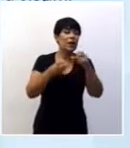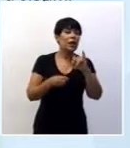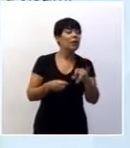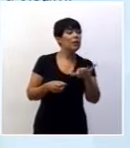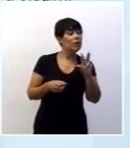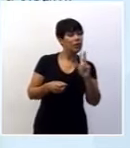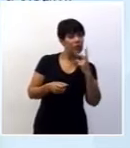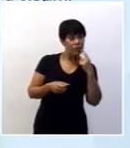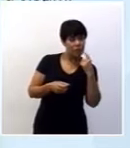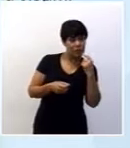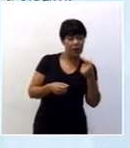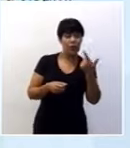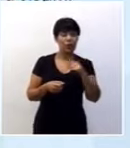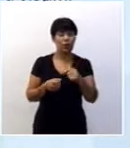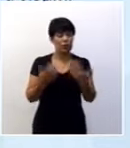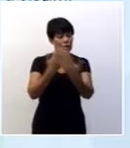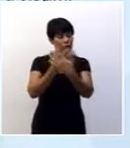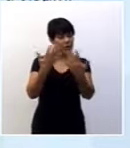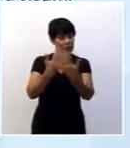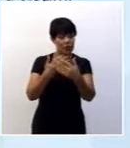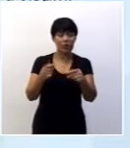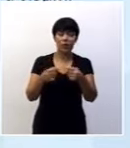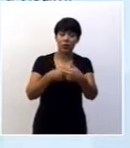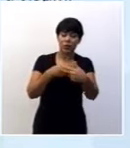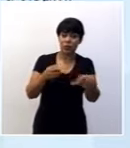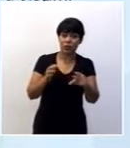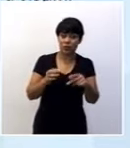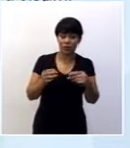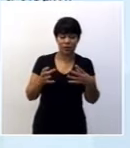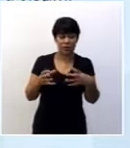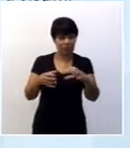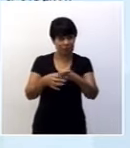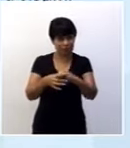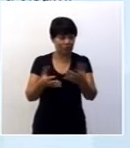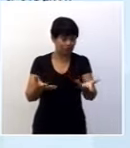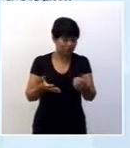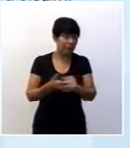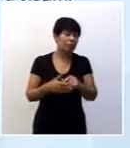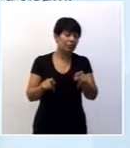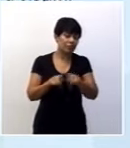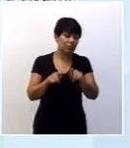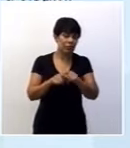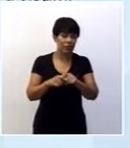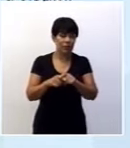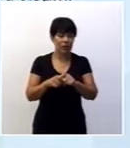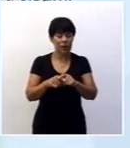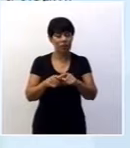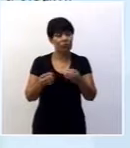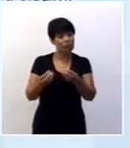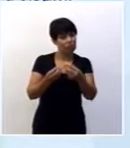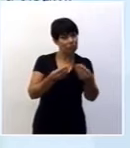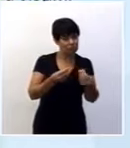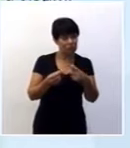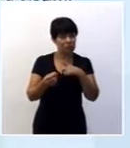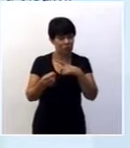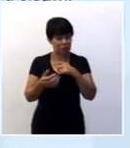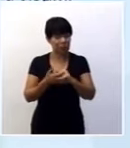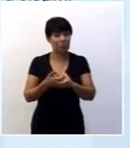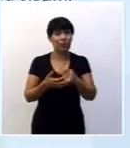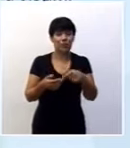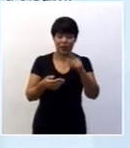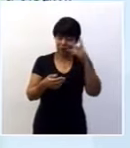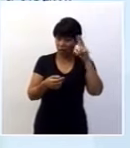que enxergam o visível, tá? Ou todas as coisas juntos, né? Com vários sensores lá. E isso, lembra que eu falei para vocês